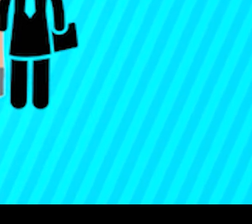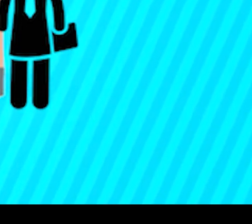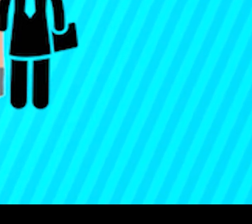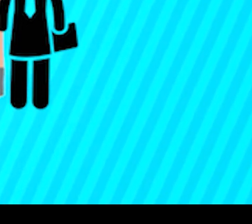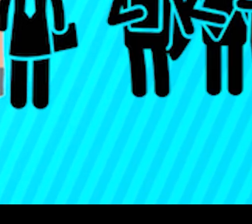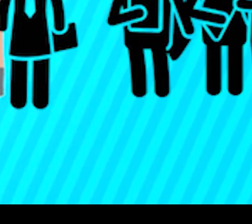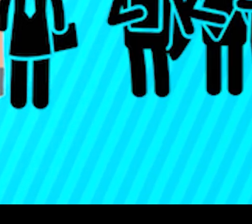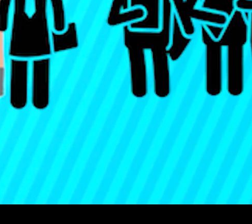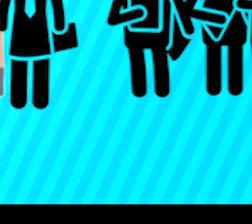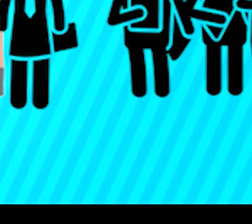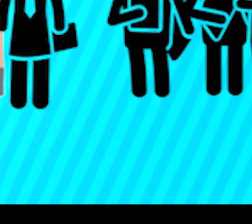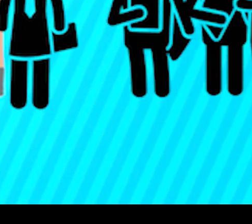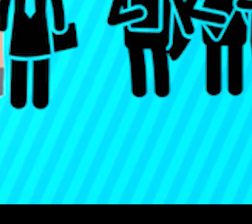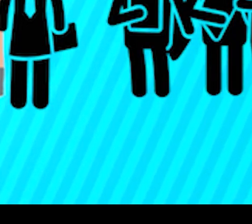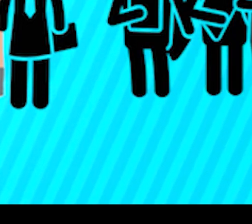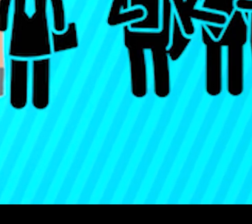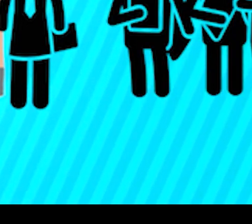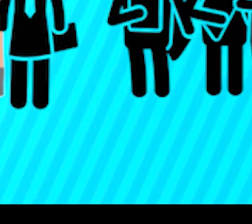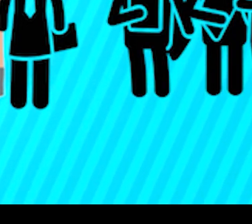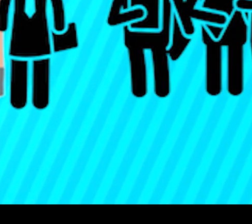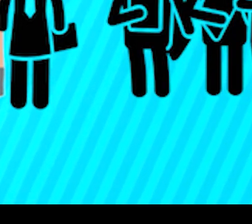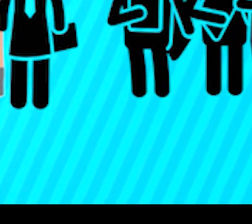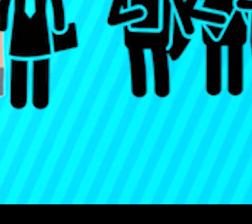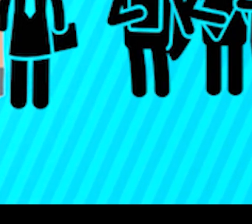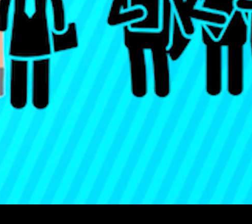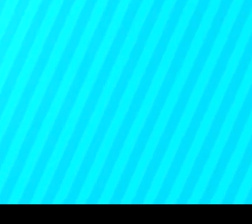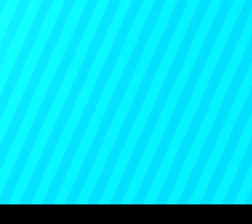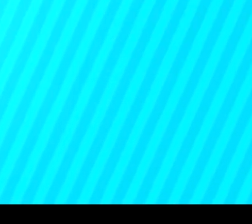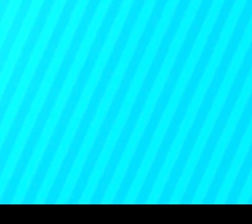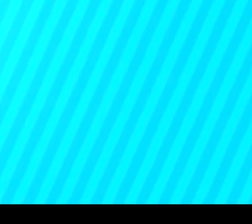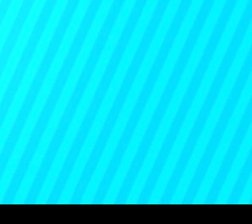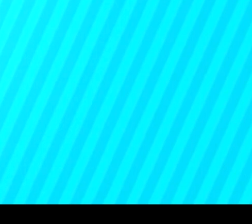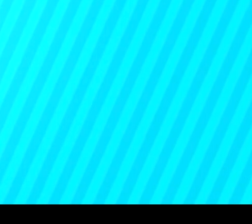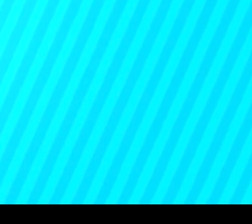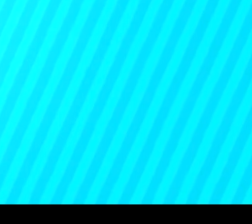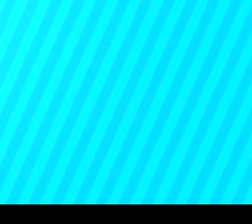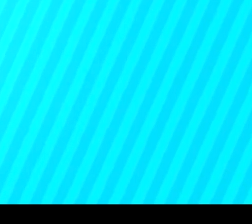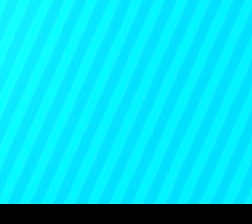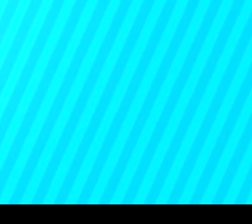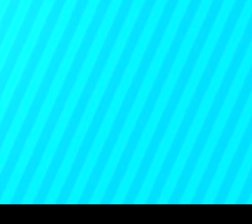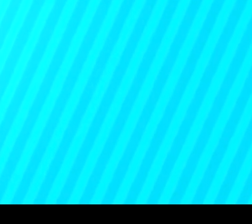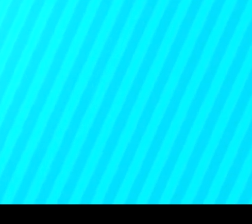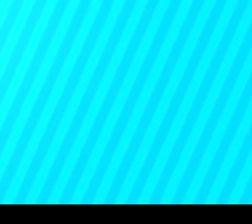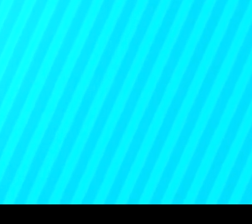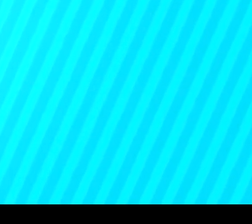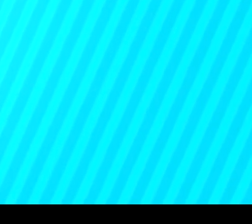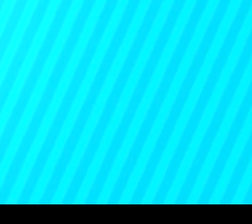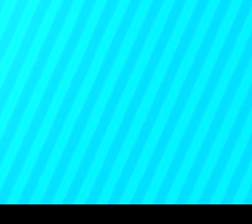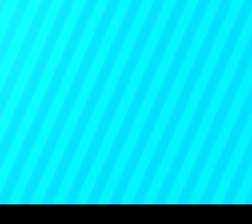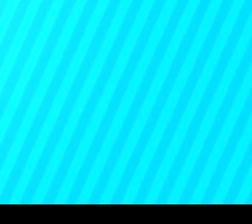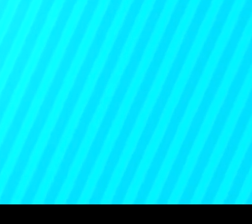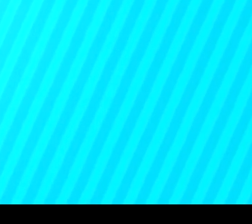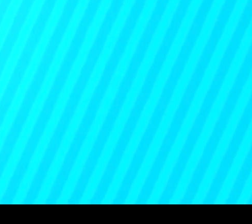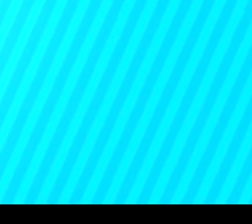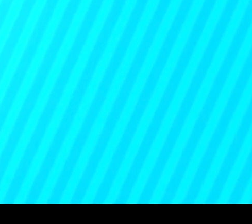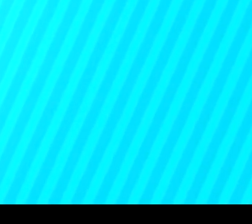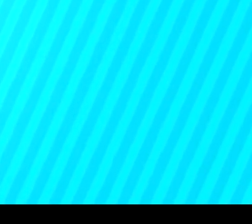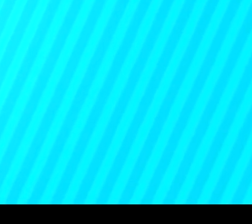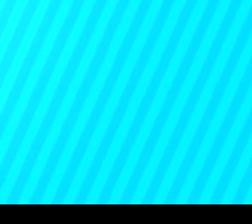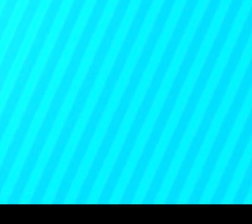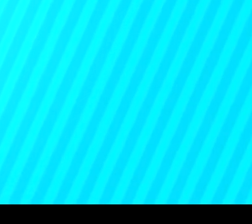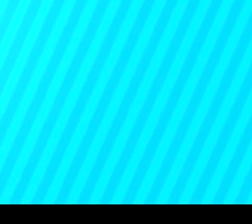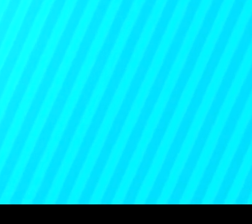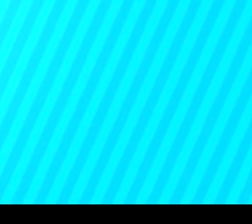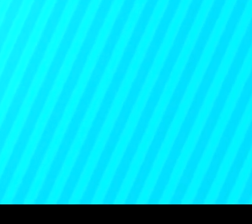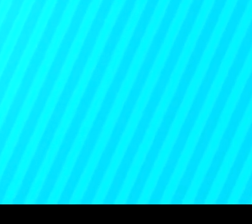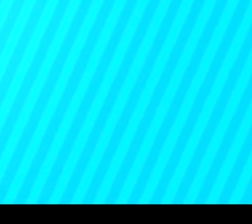noturno. São diversas vagas da 1ª à 8ª série, uma excelente oportunidade para você que tem mais de 15 anos de idade e ainda não